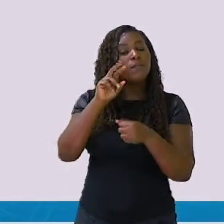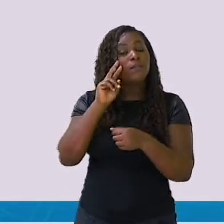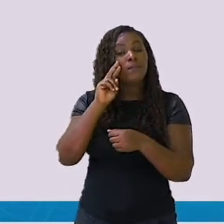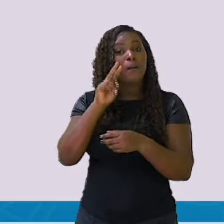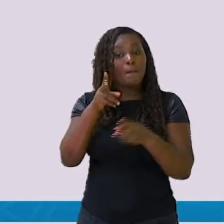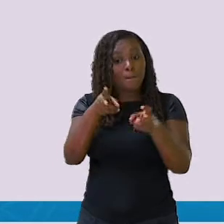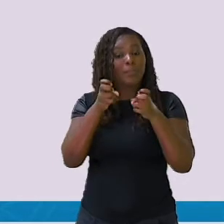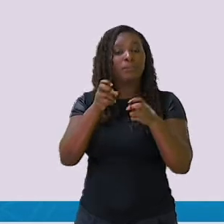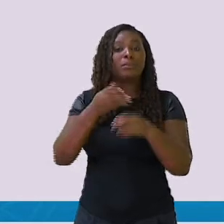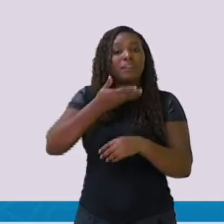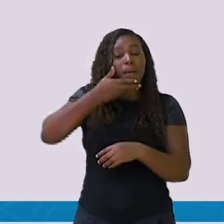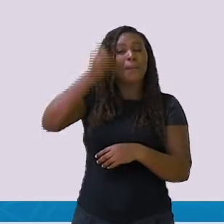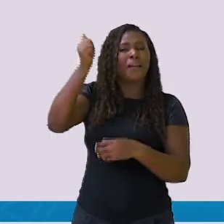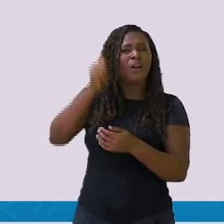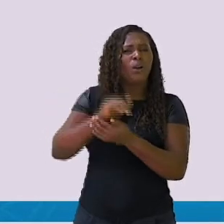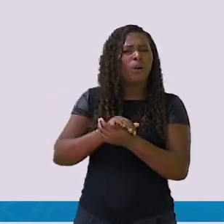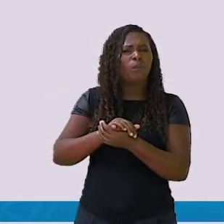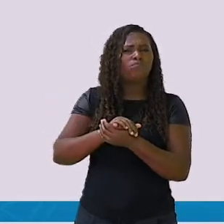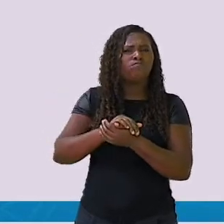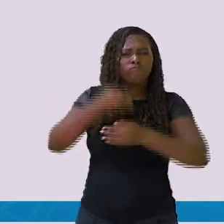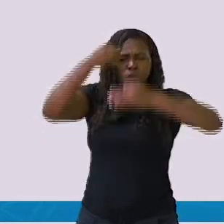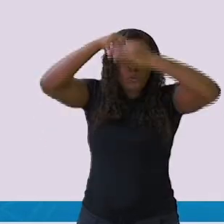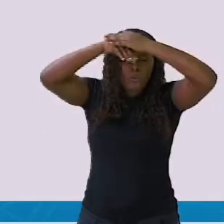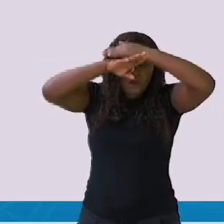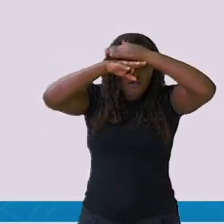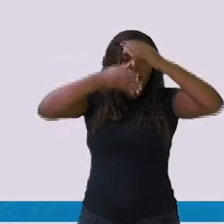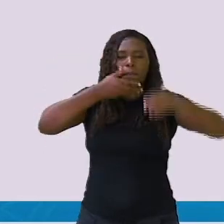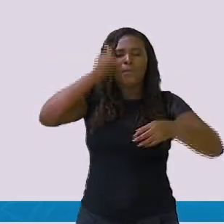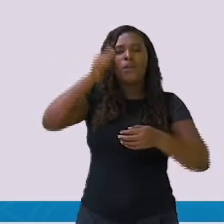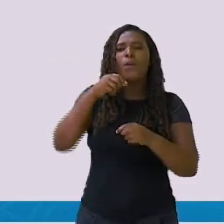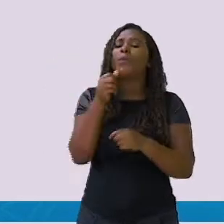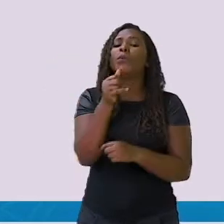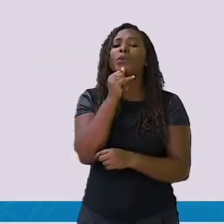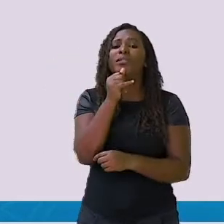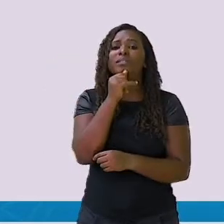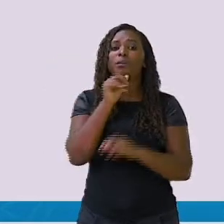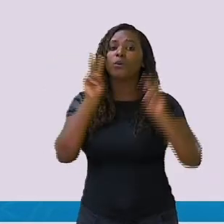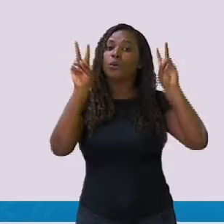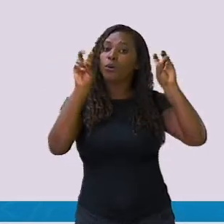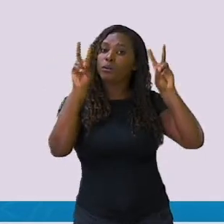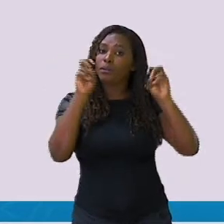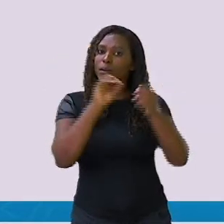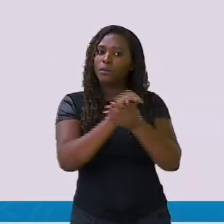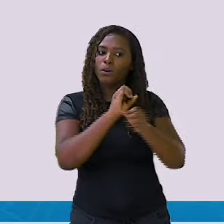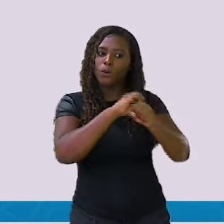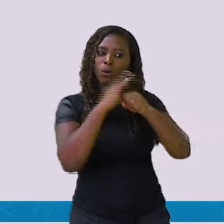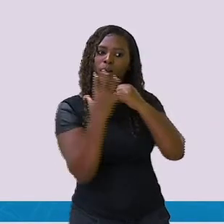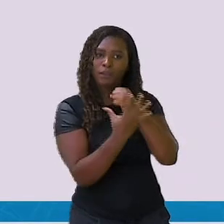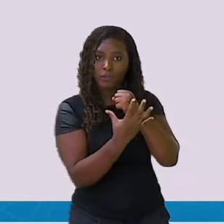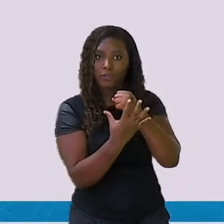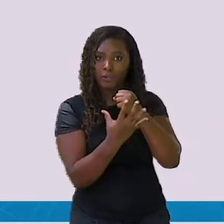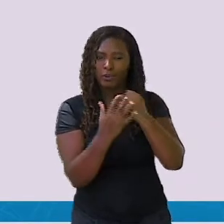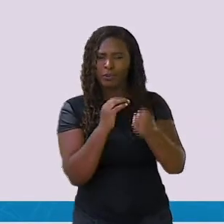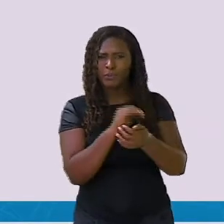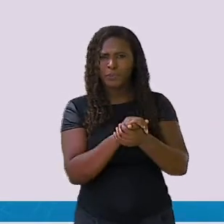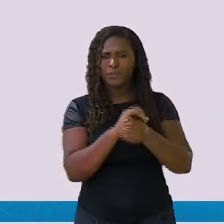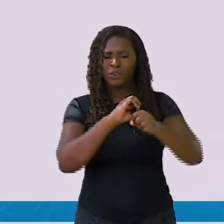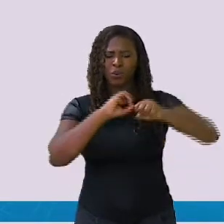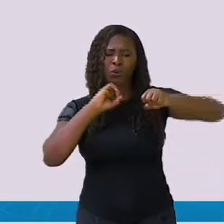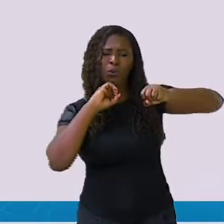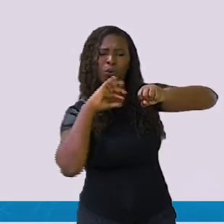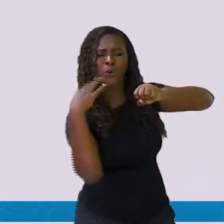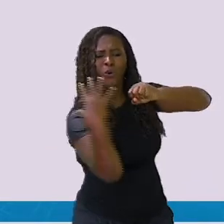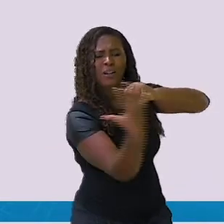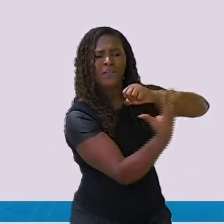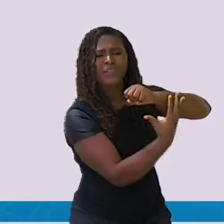pandemia. Então, no tema Covid-19, eu tenho vários assuntos. Eu posso falar sobre